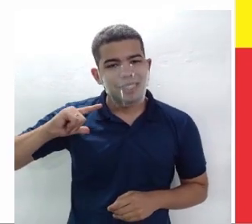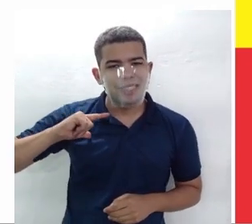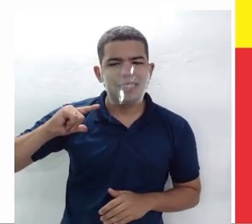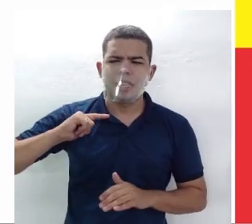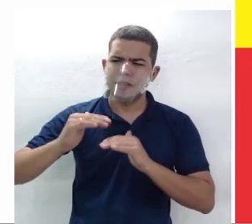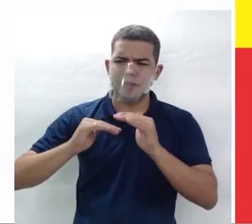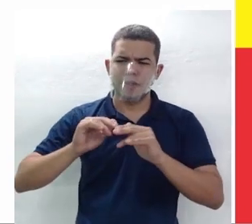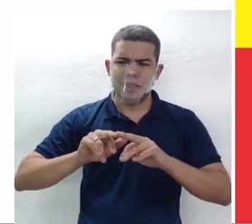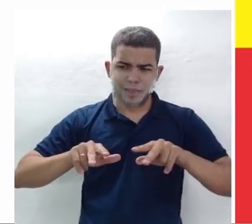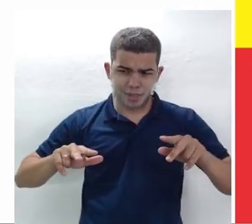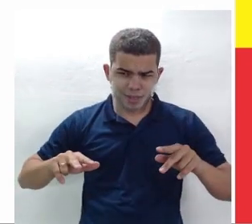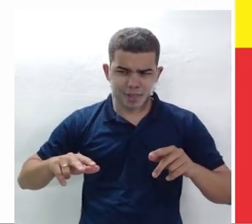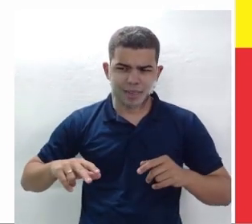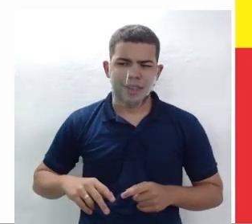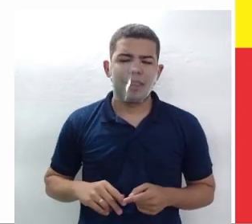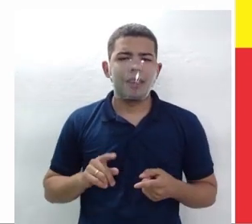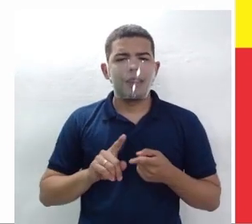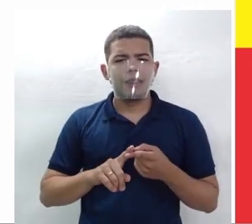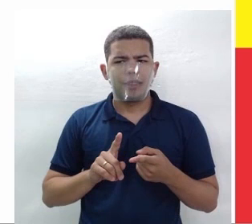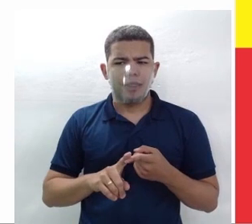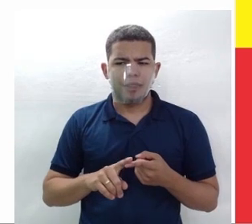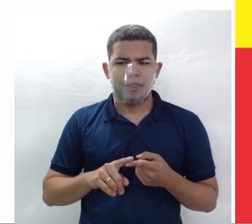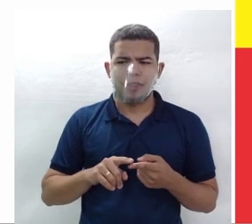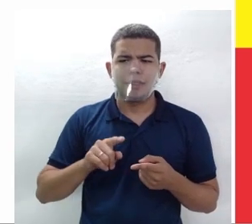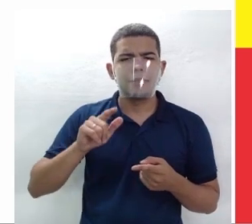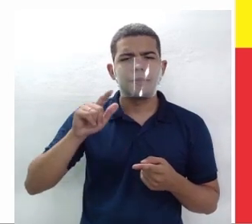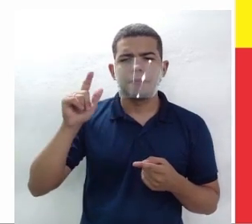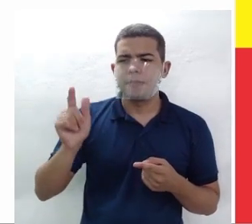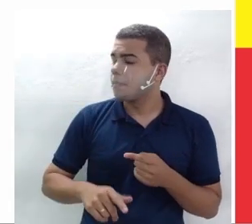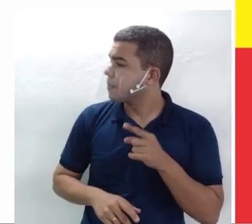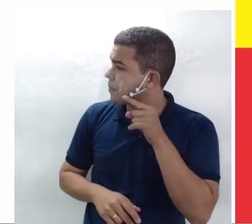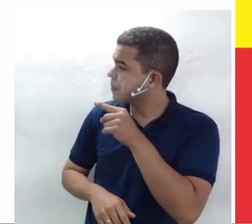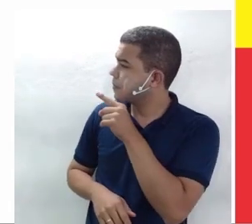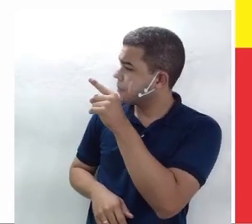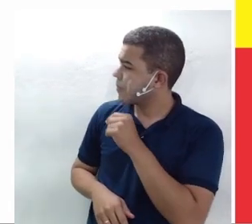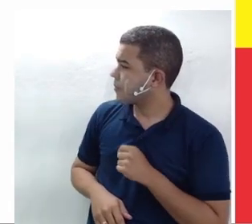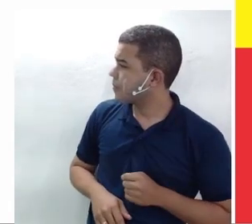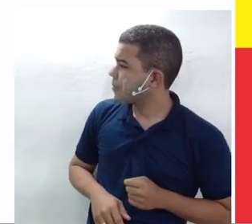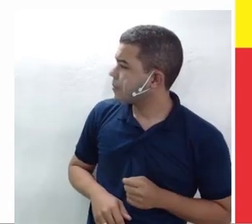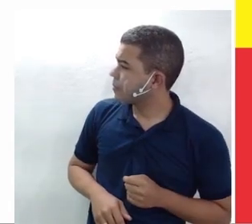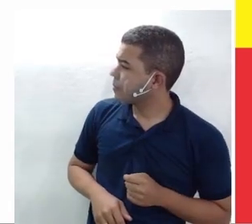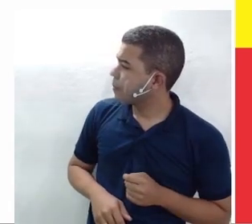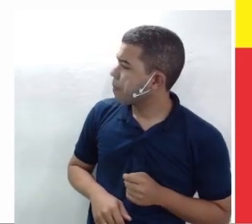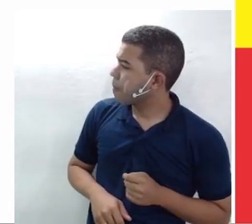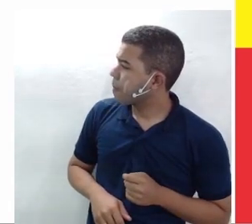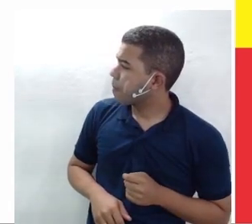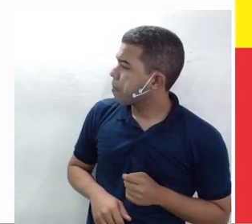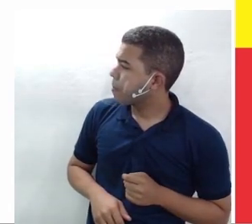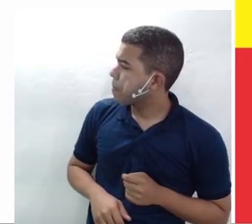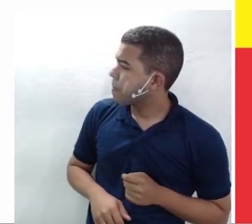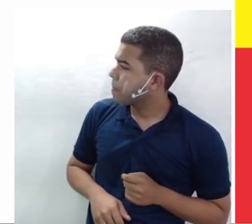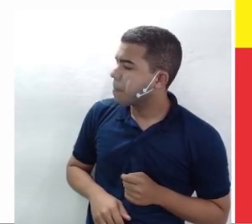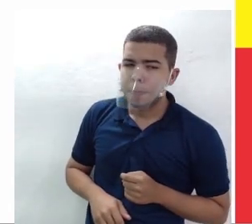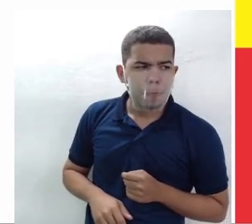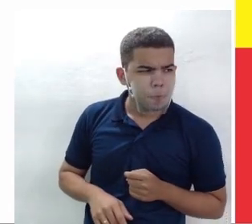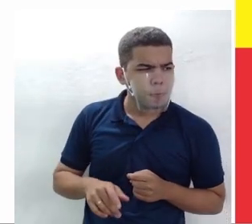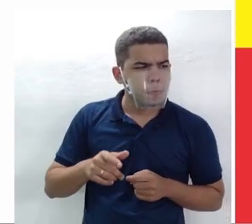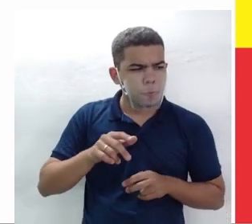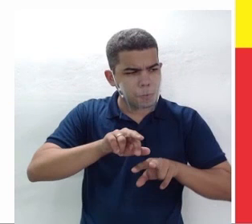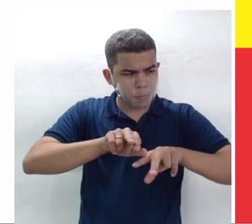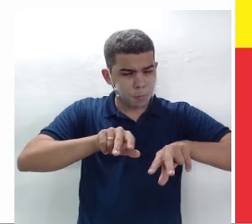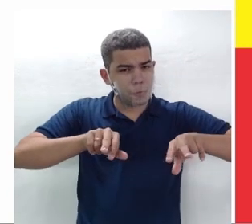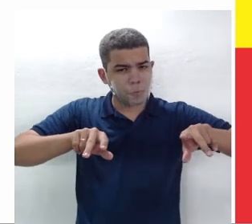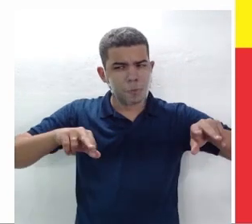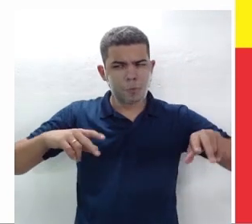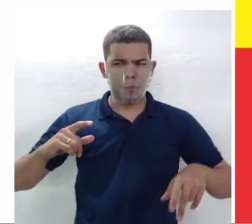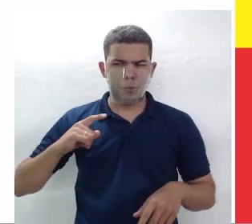o tecido estratificado, a gente tem ali vários outros tipos de tecidos